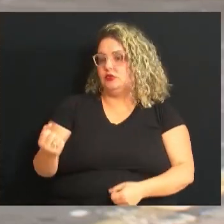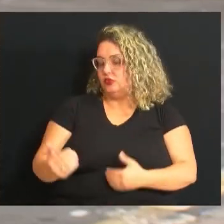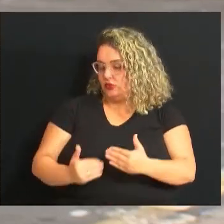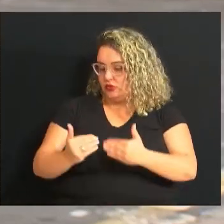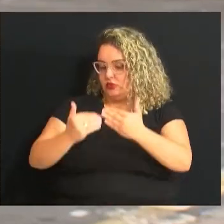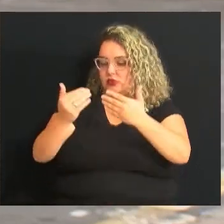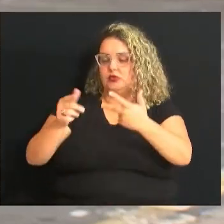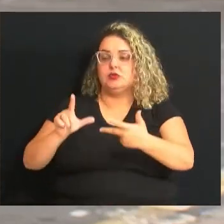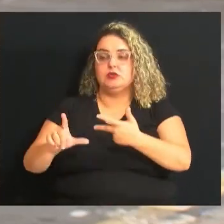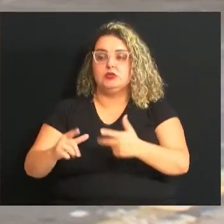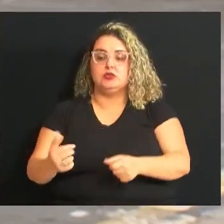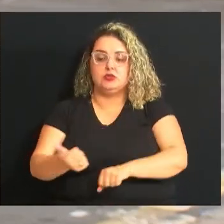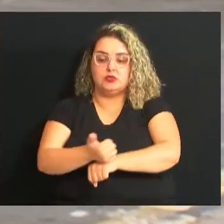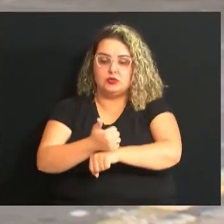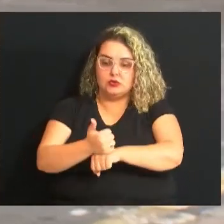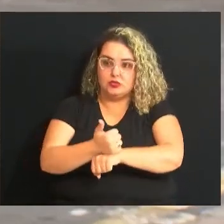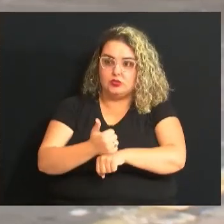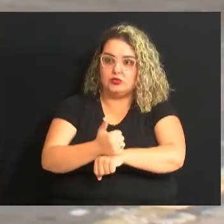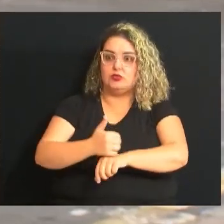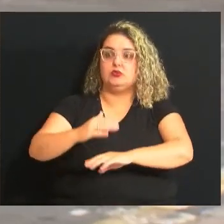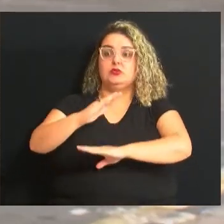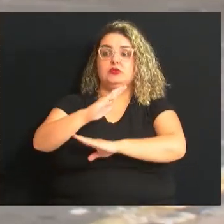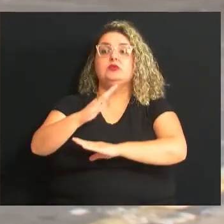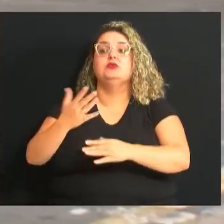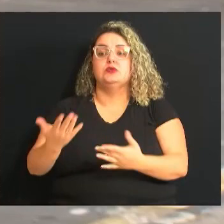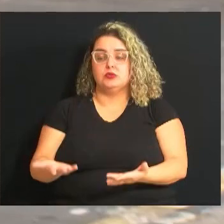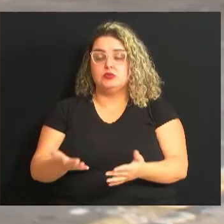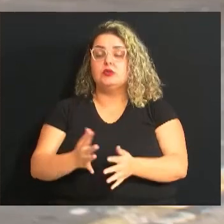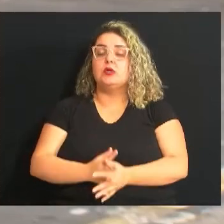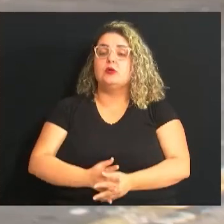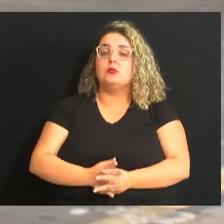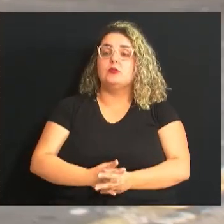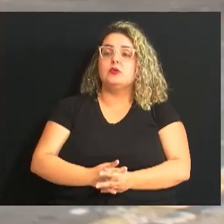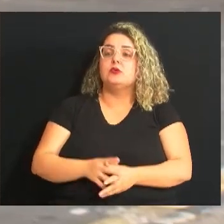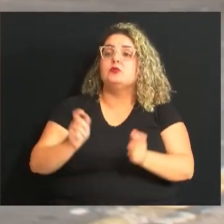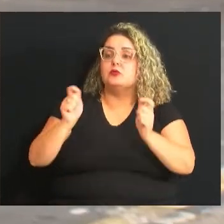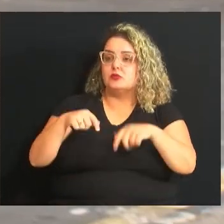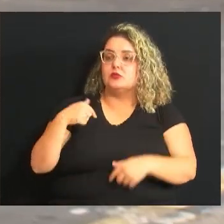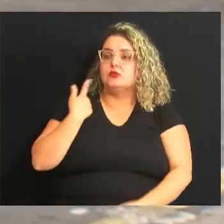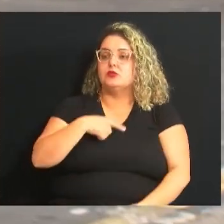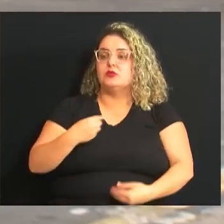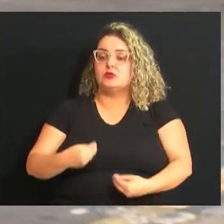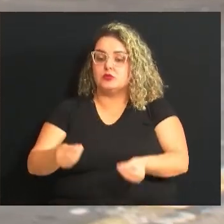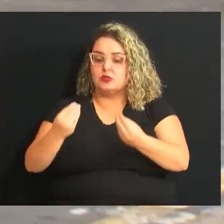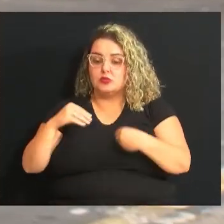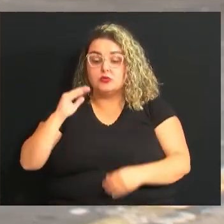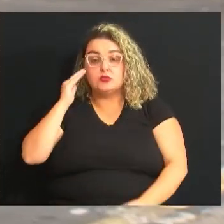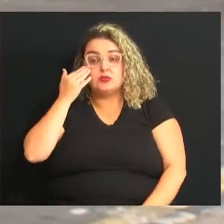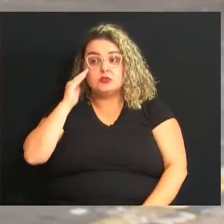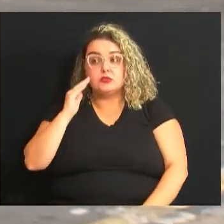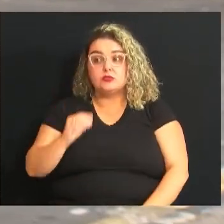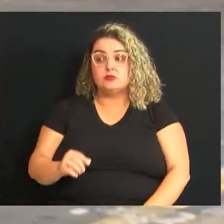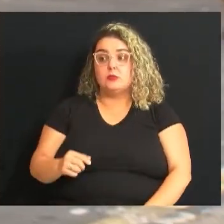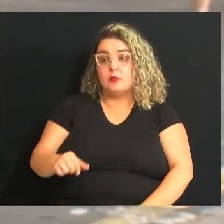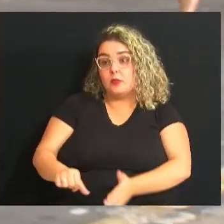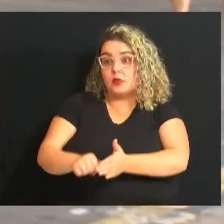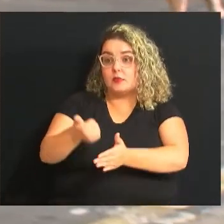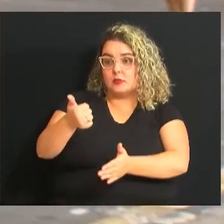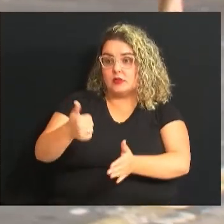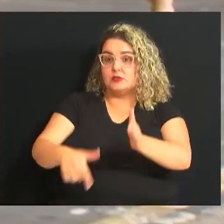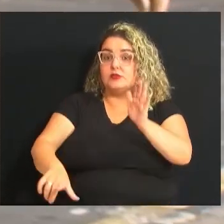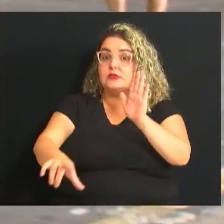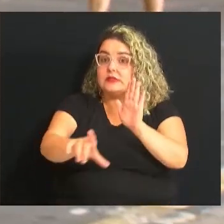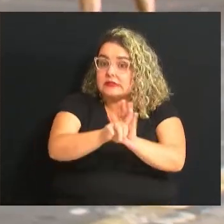consultores legislativos, dos profissionais da Câmara de Vereadores, né, que possibilitaram para nós um entendimento primeiro sobre os aspectos